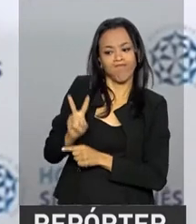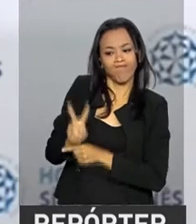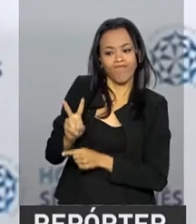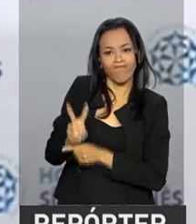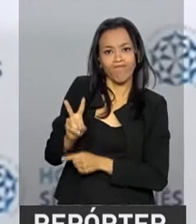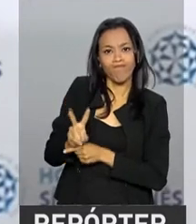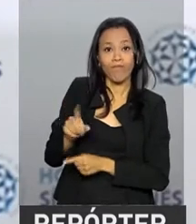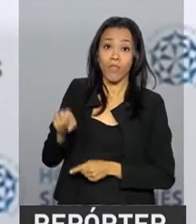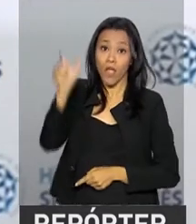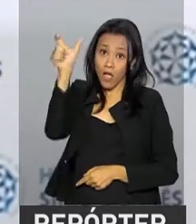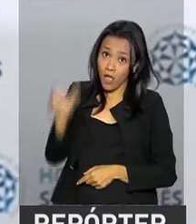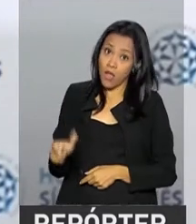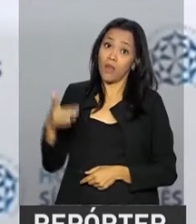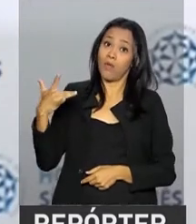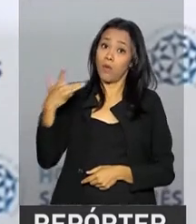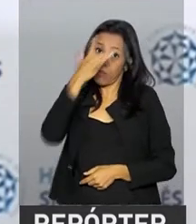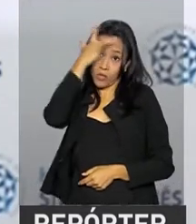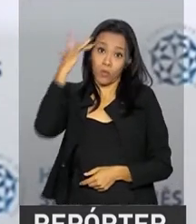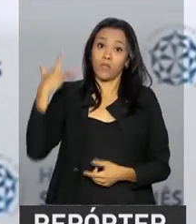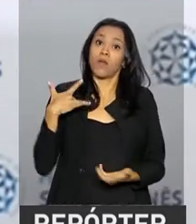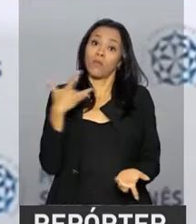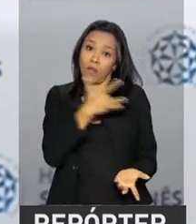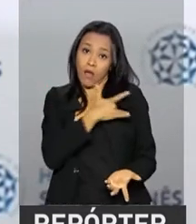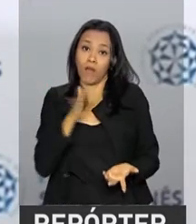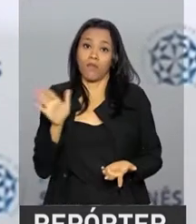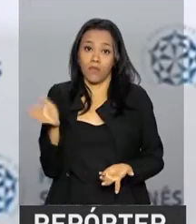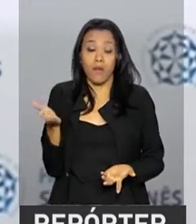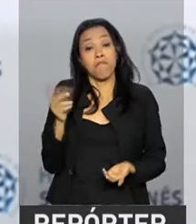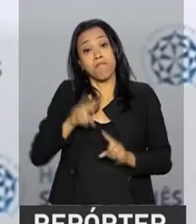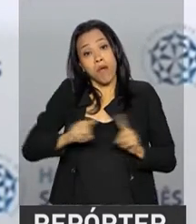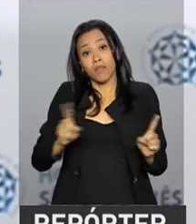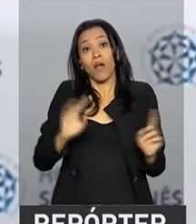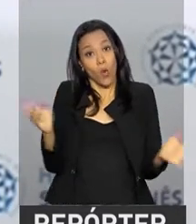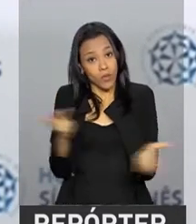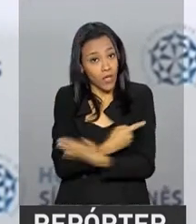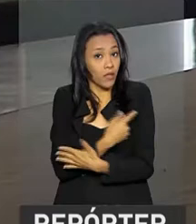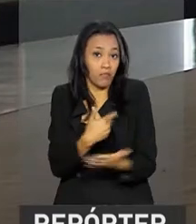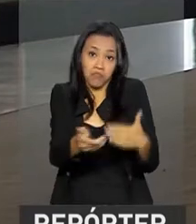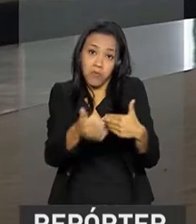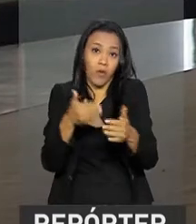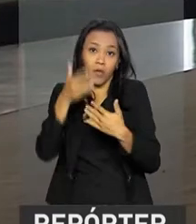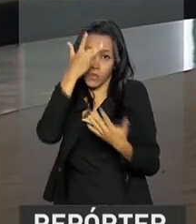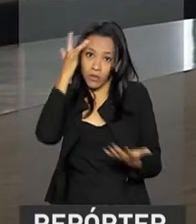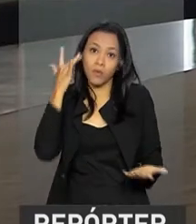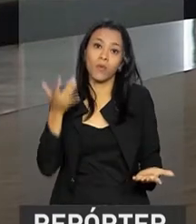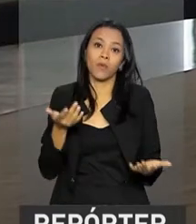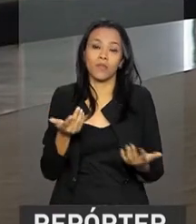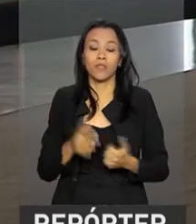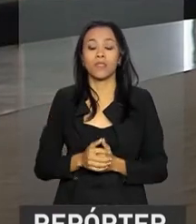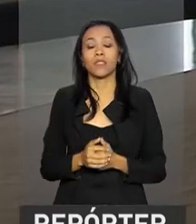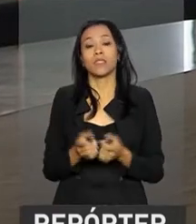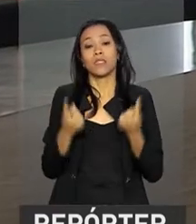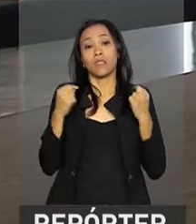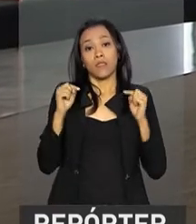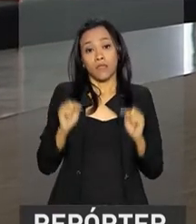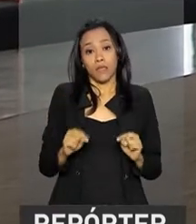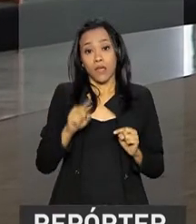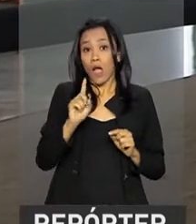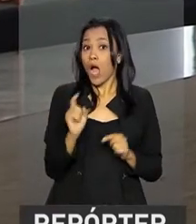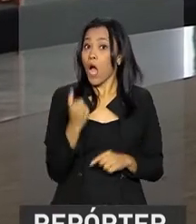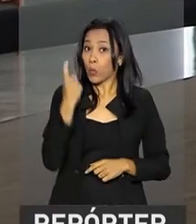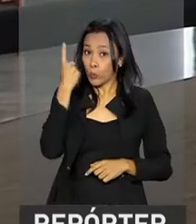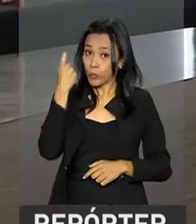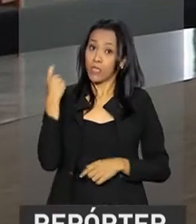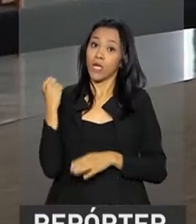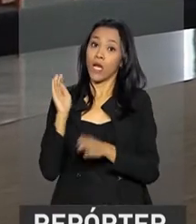pessoa extremamente saudável agora são intercorrências que acontece com qualquer um de nós a única recomendação feita pela